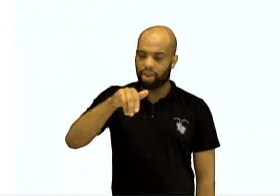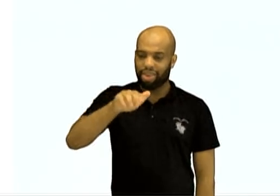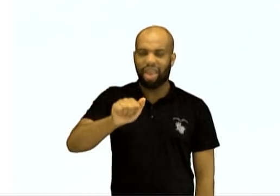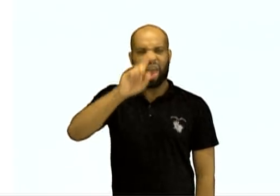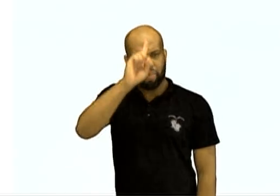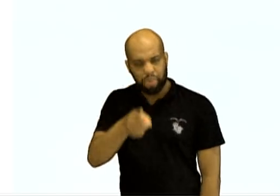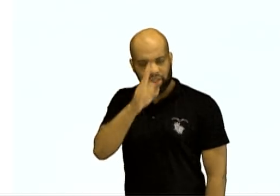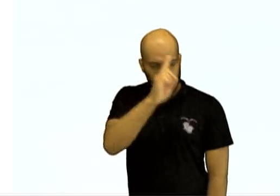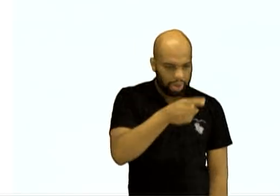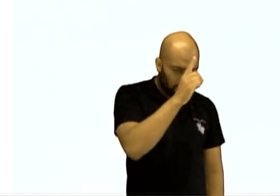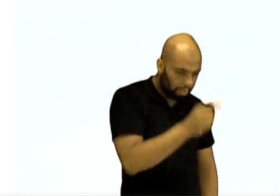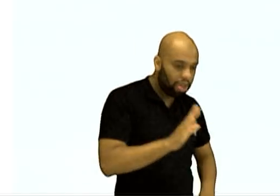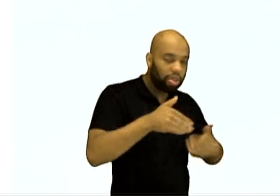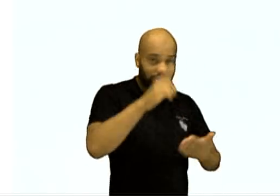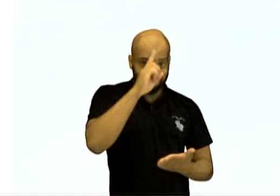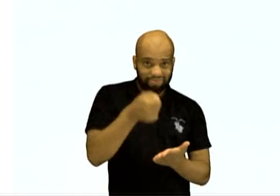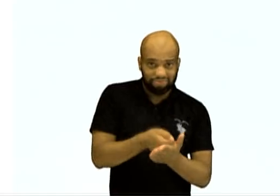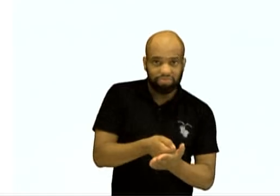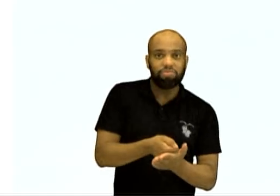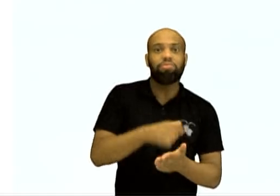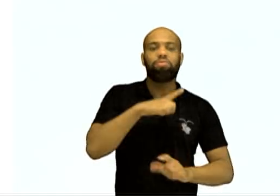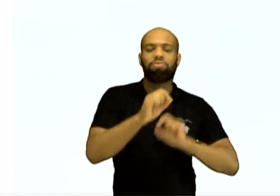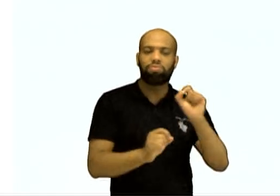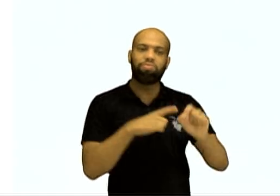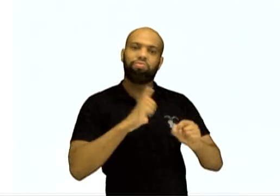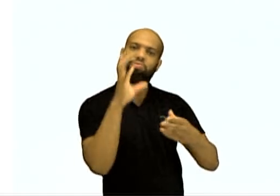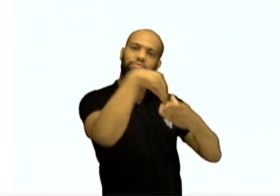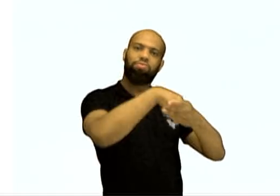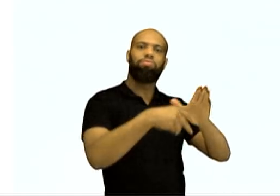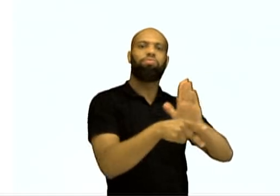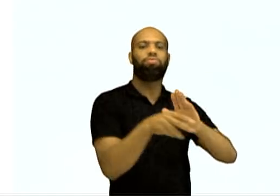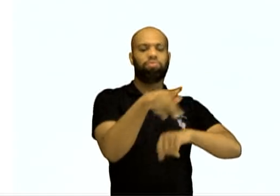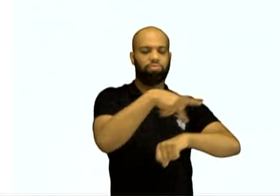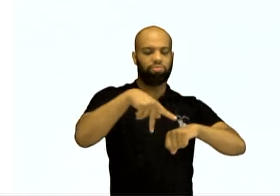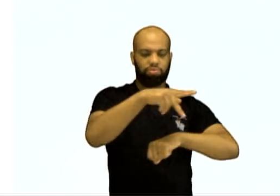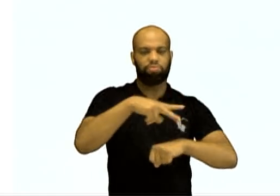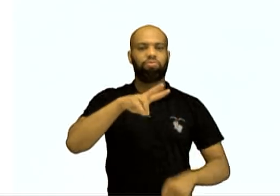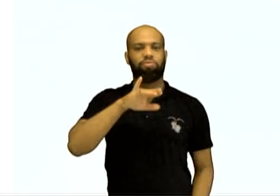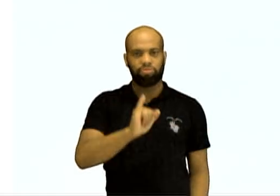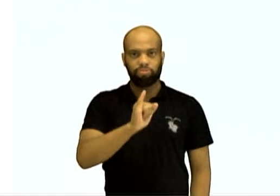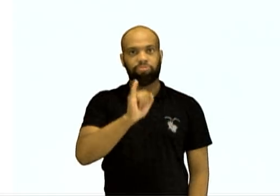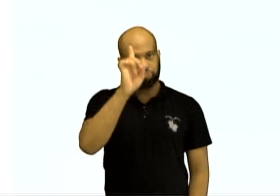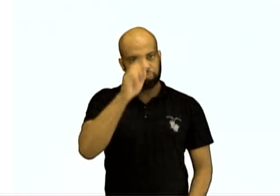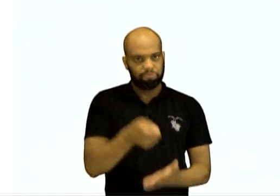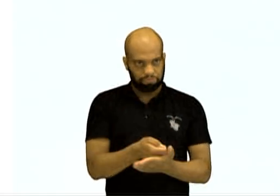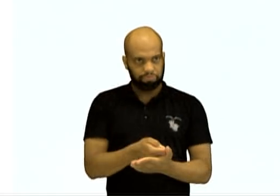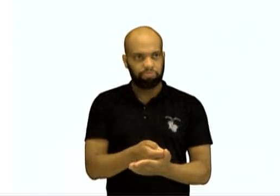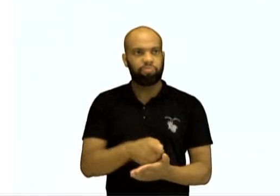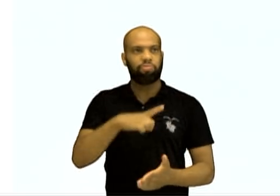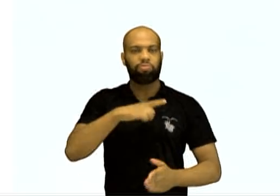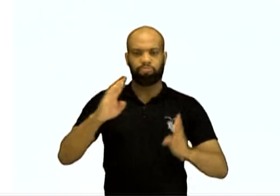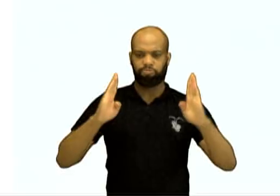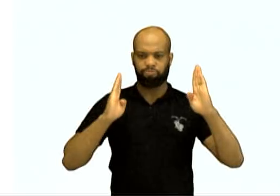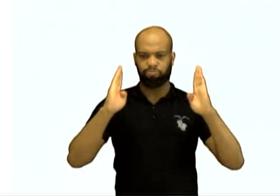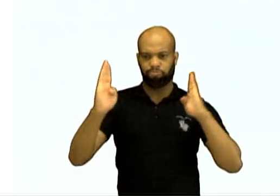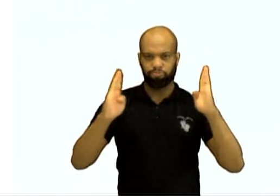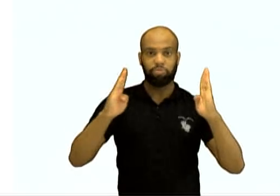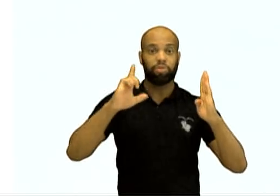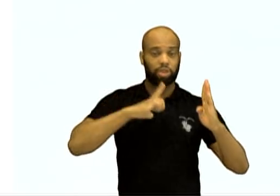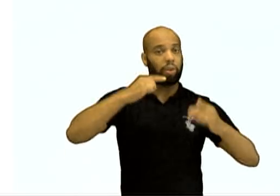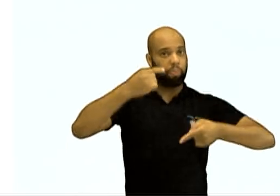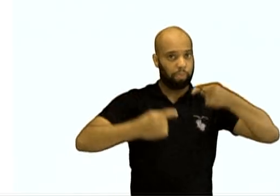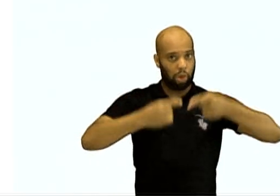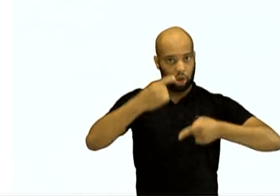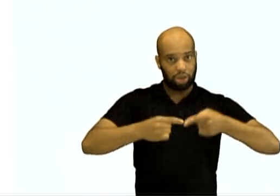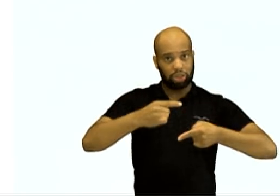exemplo, devem ser tomadas soberanamente, né, pelo nosso próprio país. É delimitado por limites políticos,